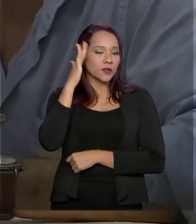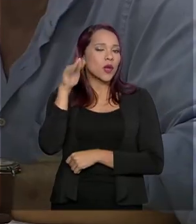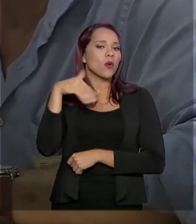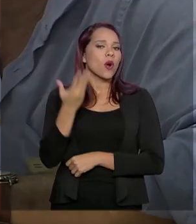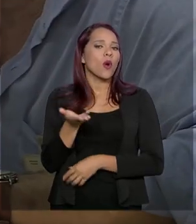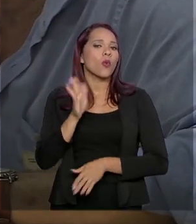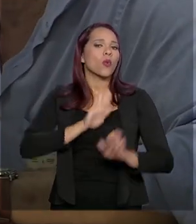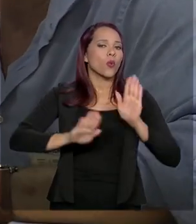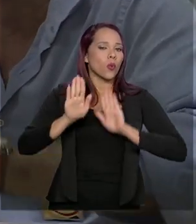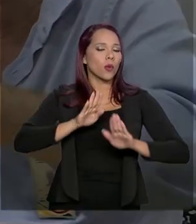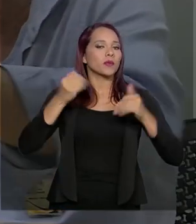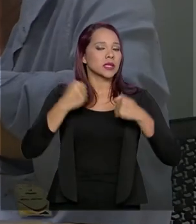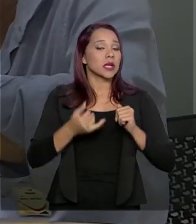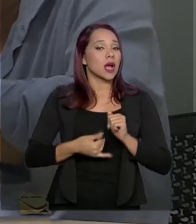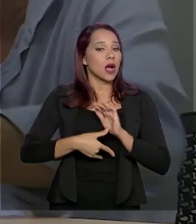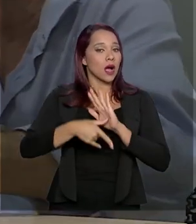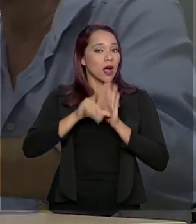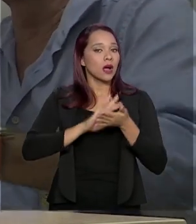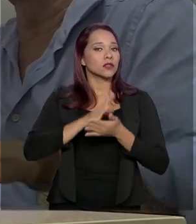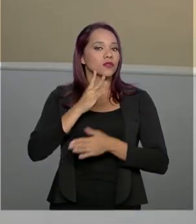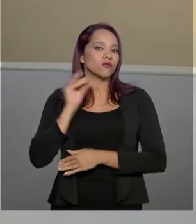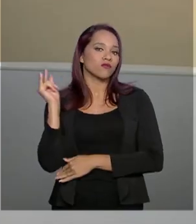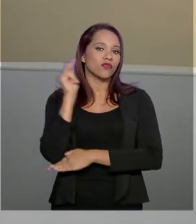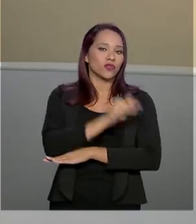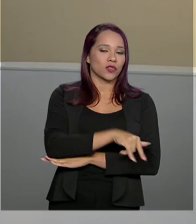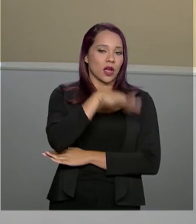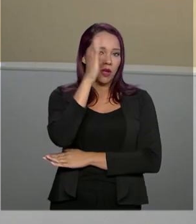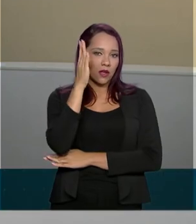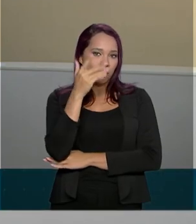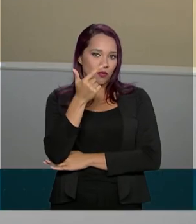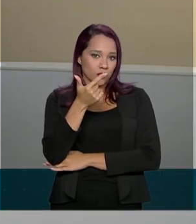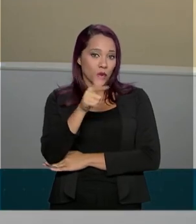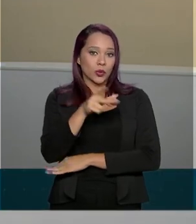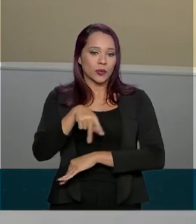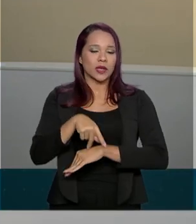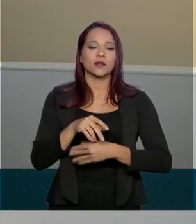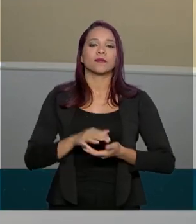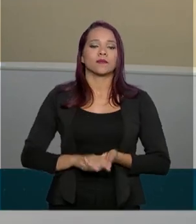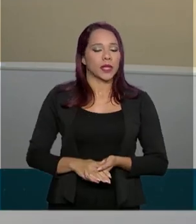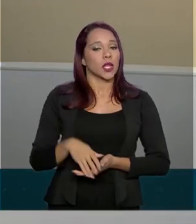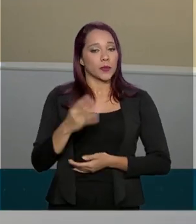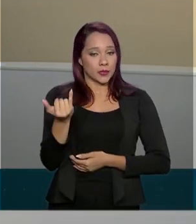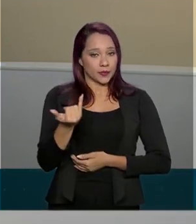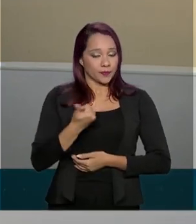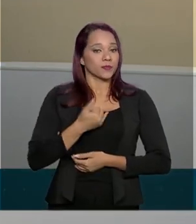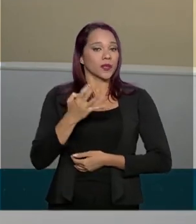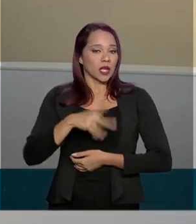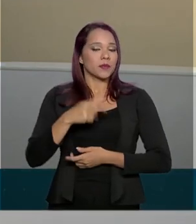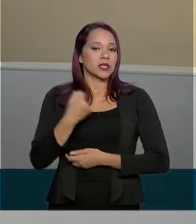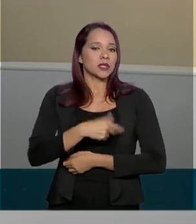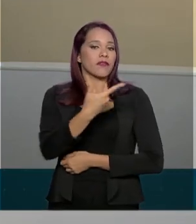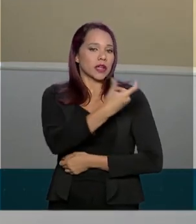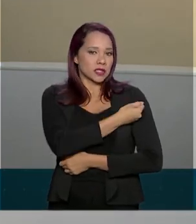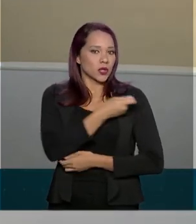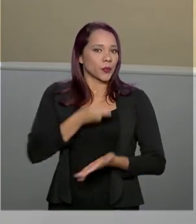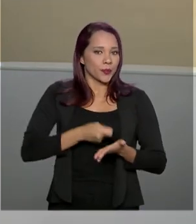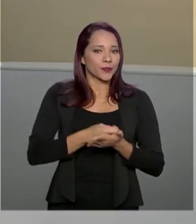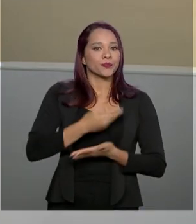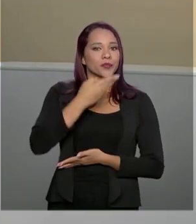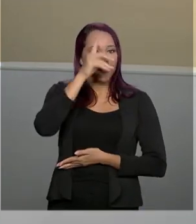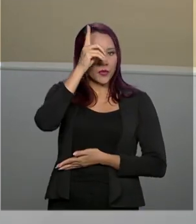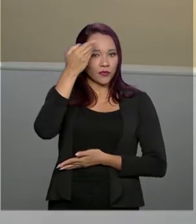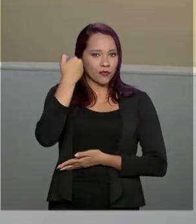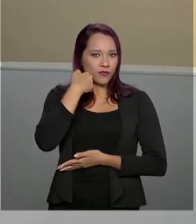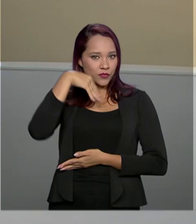cuidados tomar antes de deixar o Brasil. Passou a vacina obrigatória, que é da febre amarela, algumas